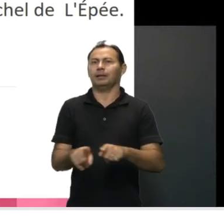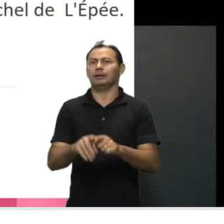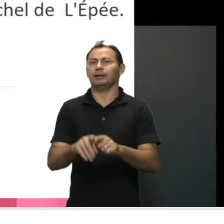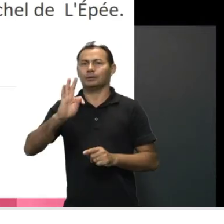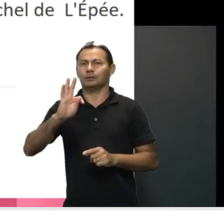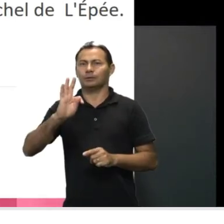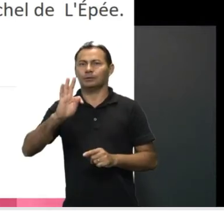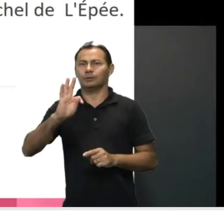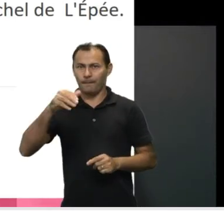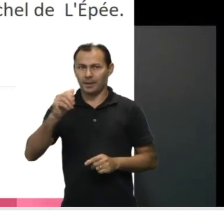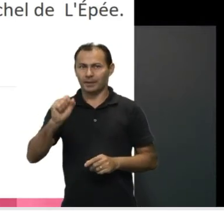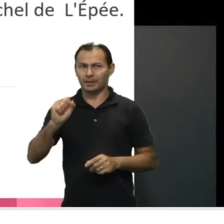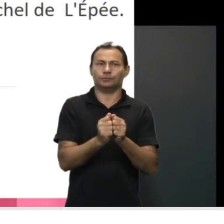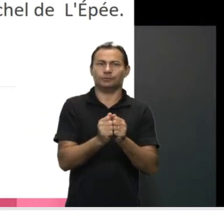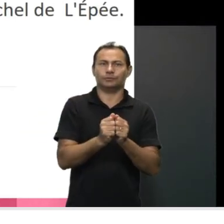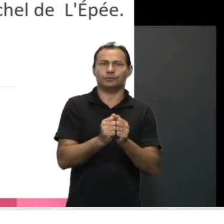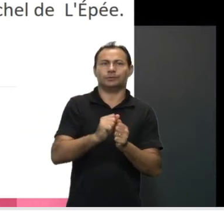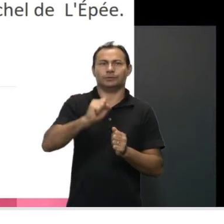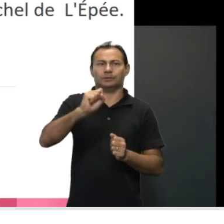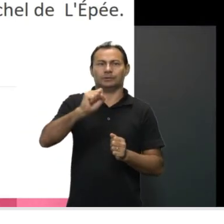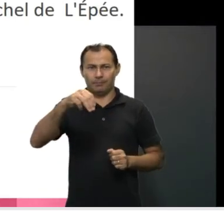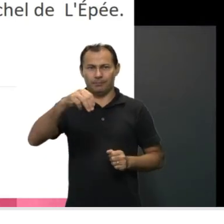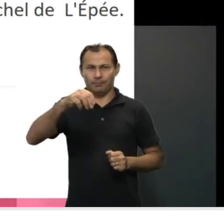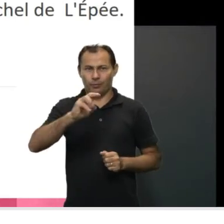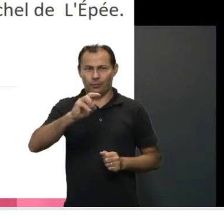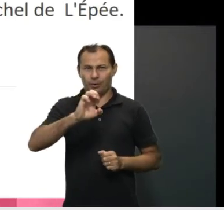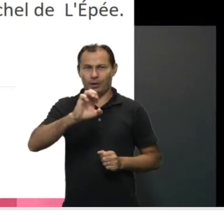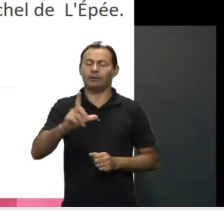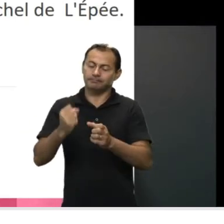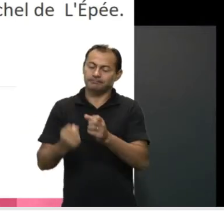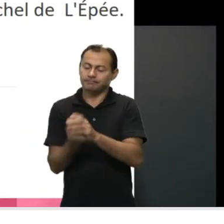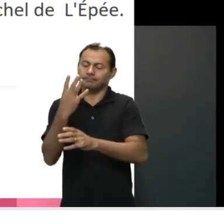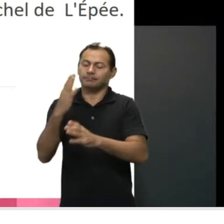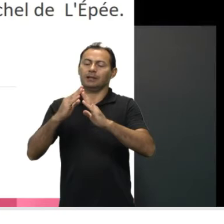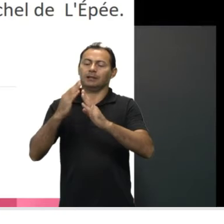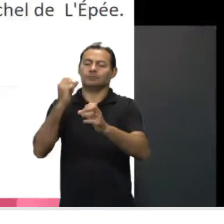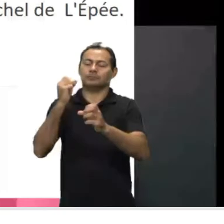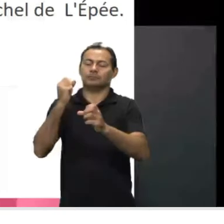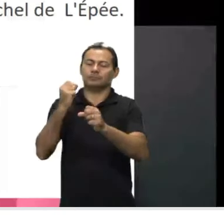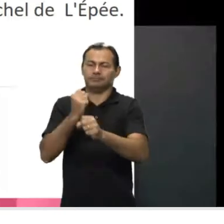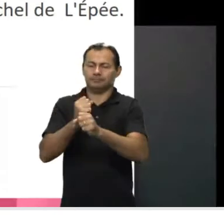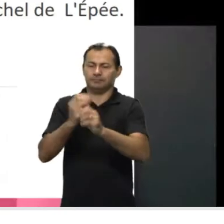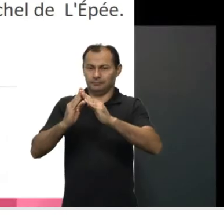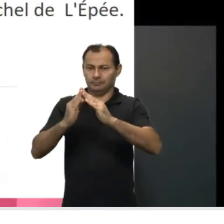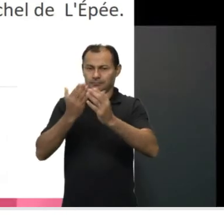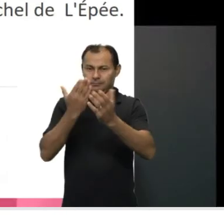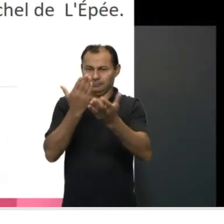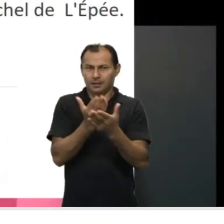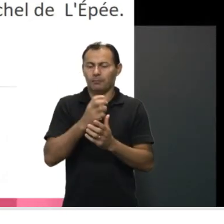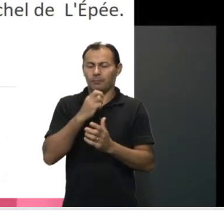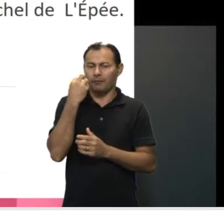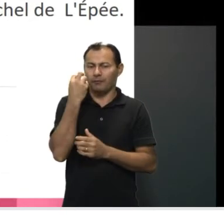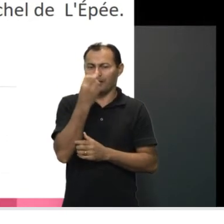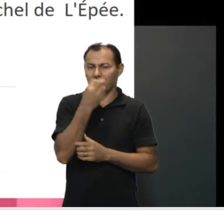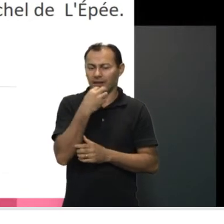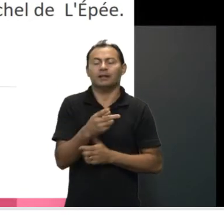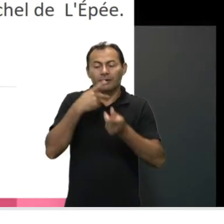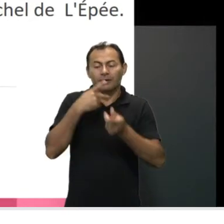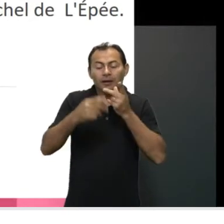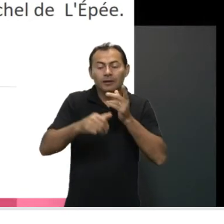tá? E eles diziam o seguinte, que os surdos precisariam primeiro oralizar, ou seja, falar,